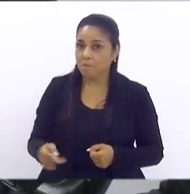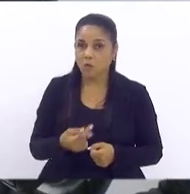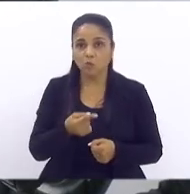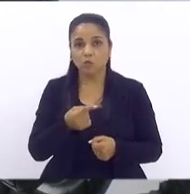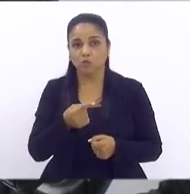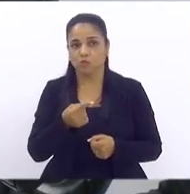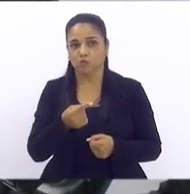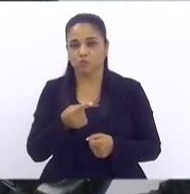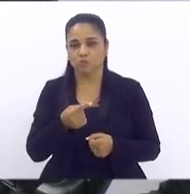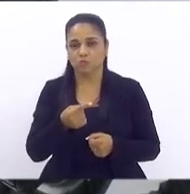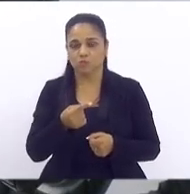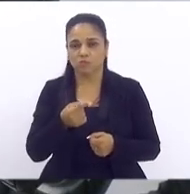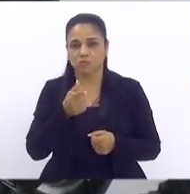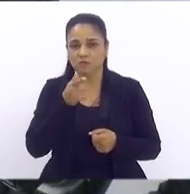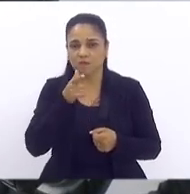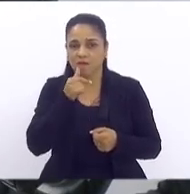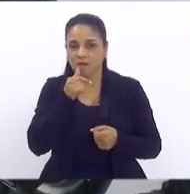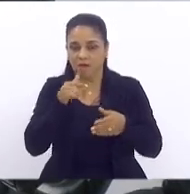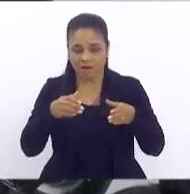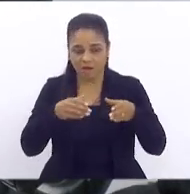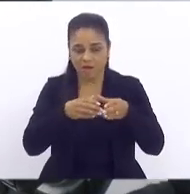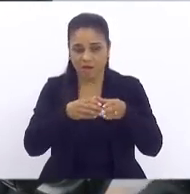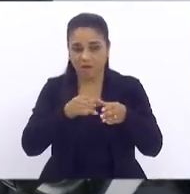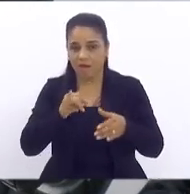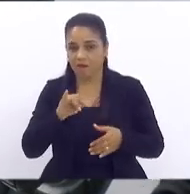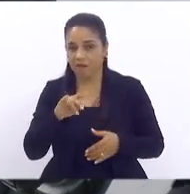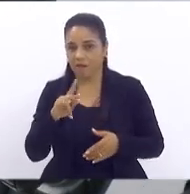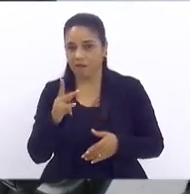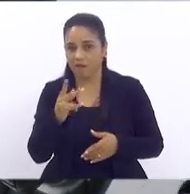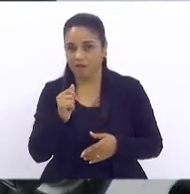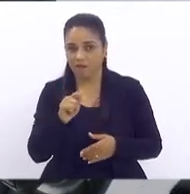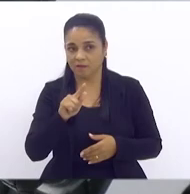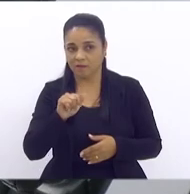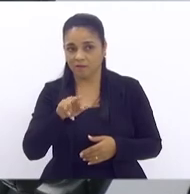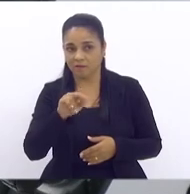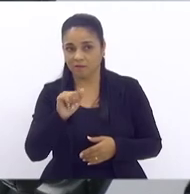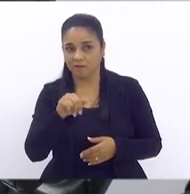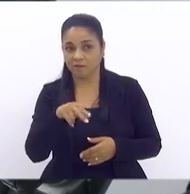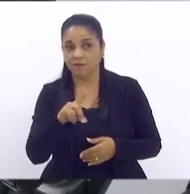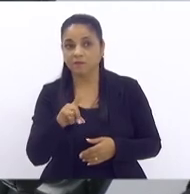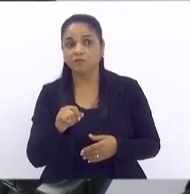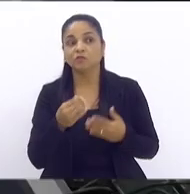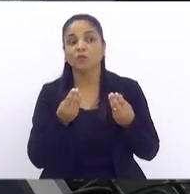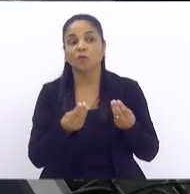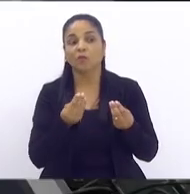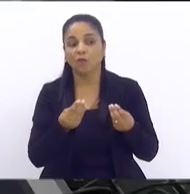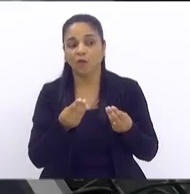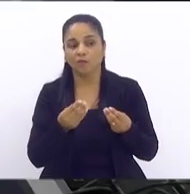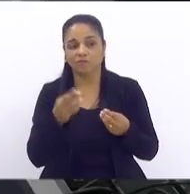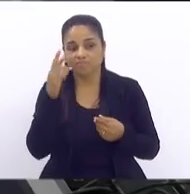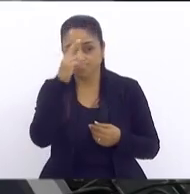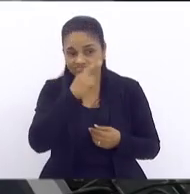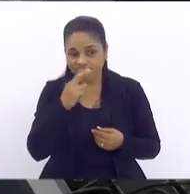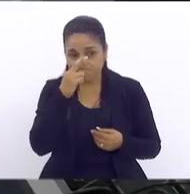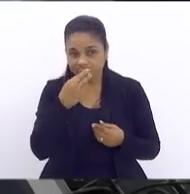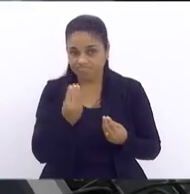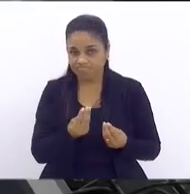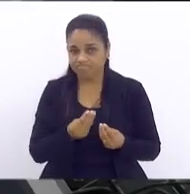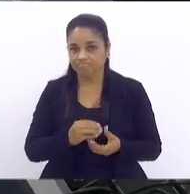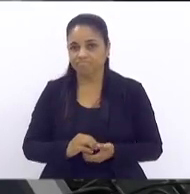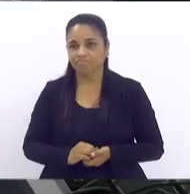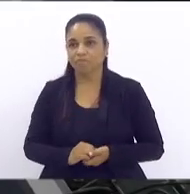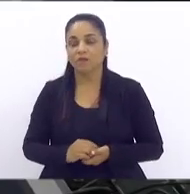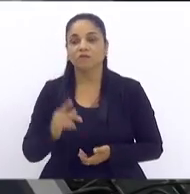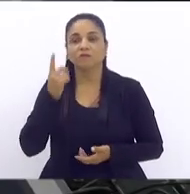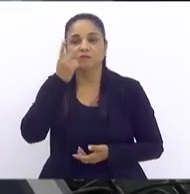da Ilha Grande. Na Baía da Ilha Grande. Como é que apuraria esses fatos? Senhor presidente... Deputado Bolseasa,